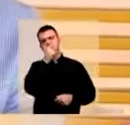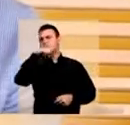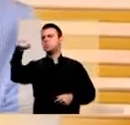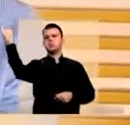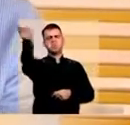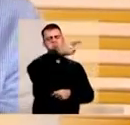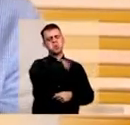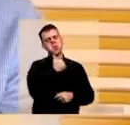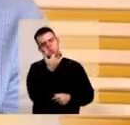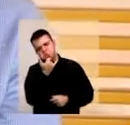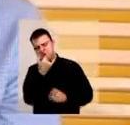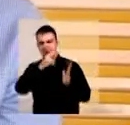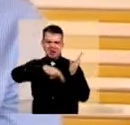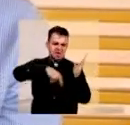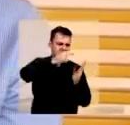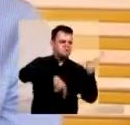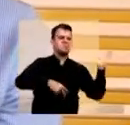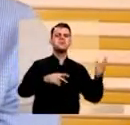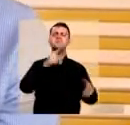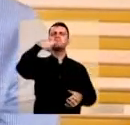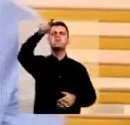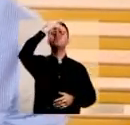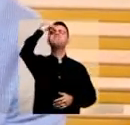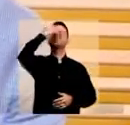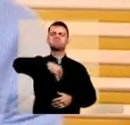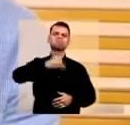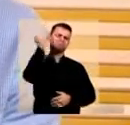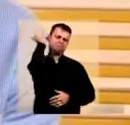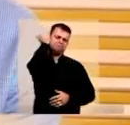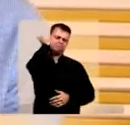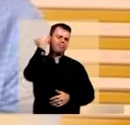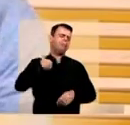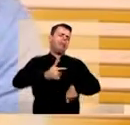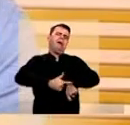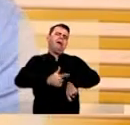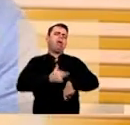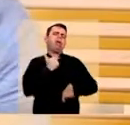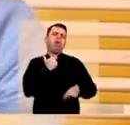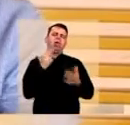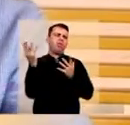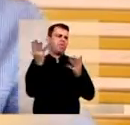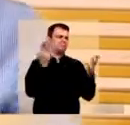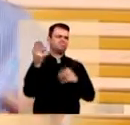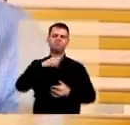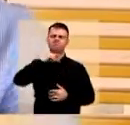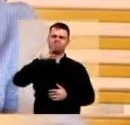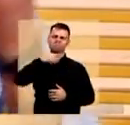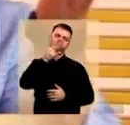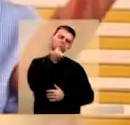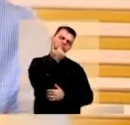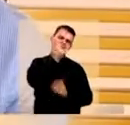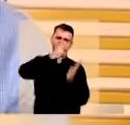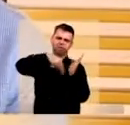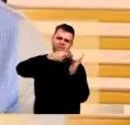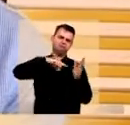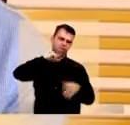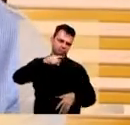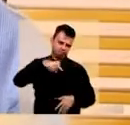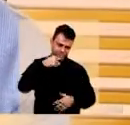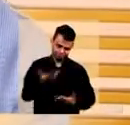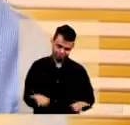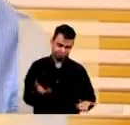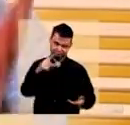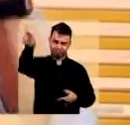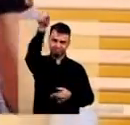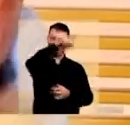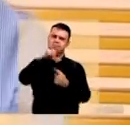desculpa geral, né? Quando a gente vê que às vezes é por preguiça mesmo. Não tenho tempo. Não ter tempo, né, é